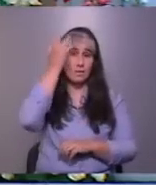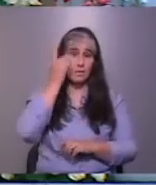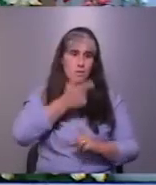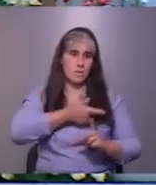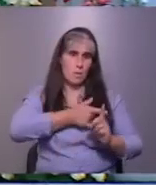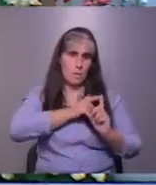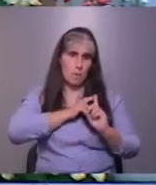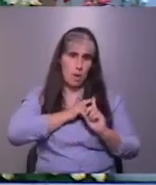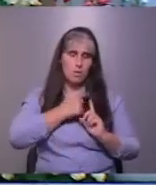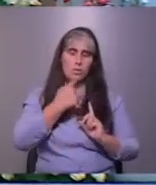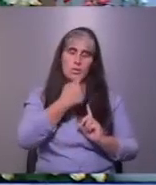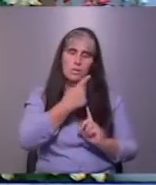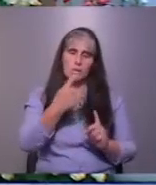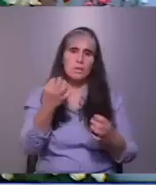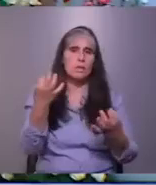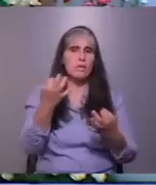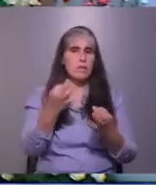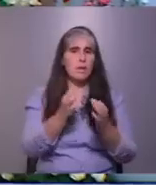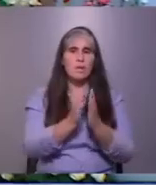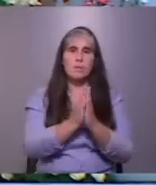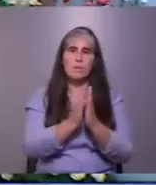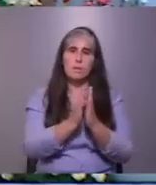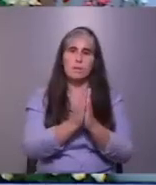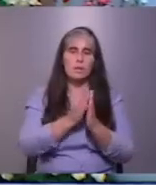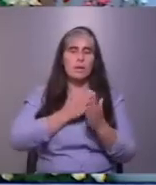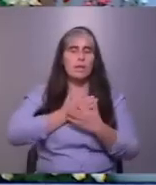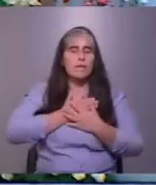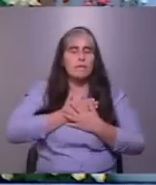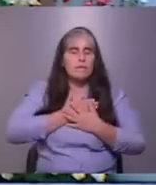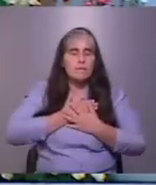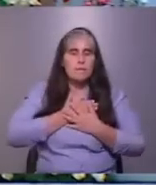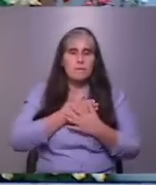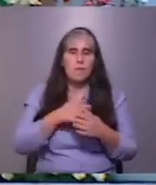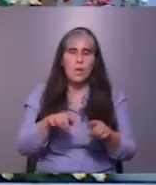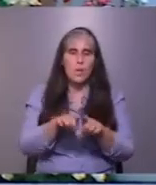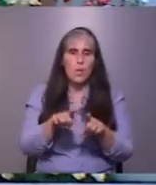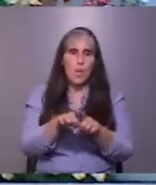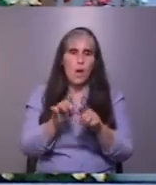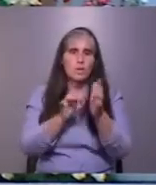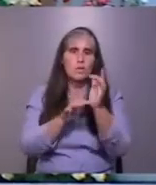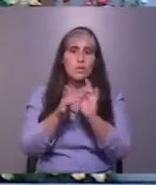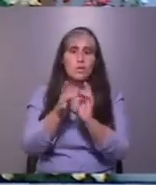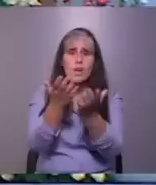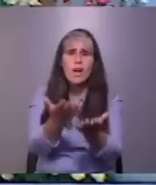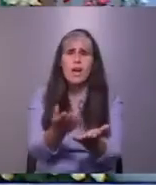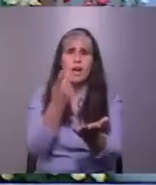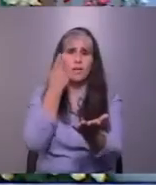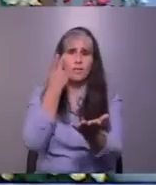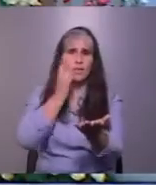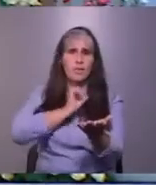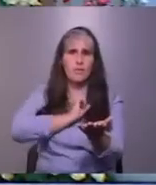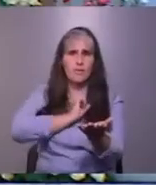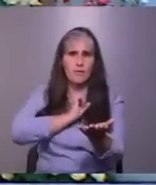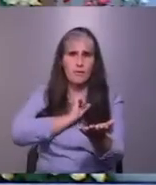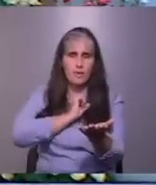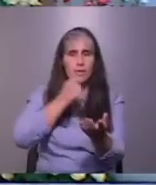Eucaristia, manifesta a sua gratidão por esta extraordinária forma de presença de Jesus na sua vida,